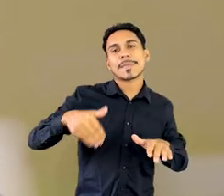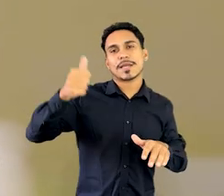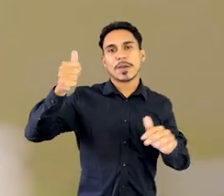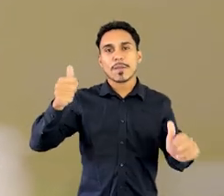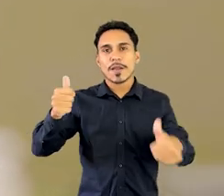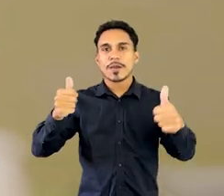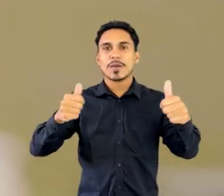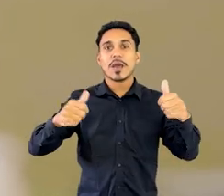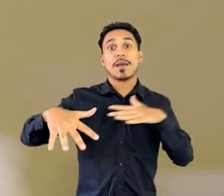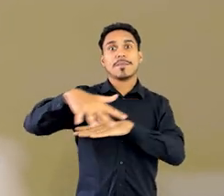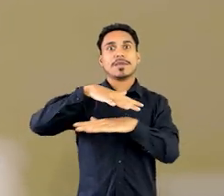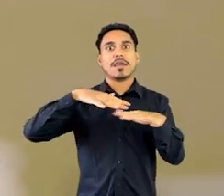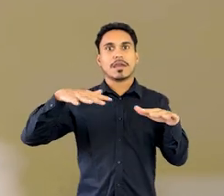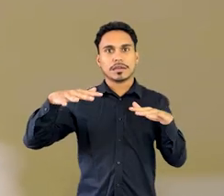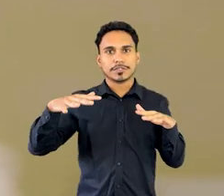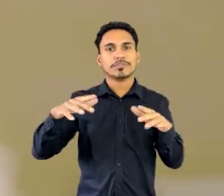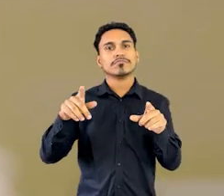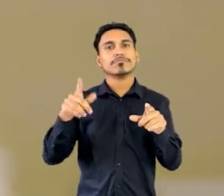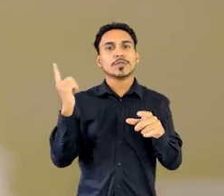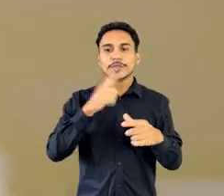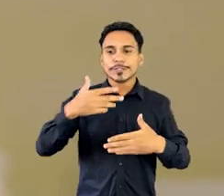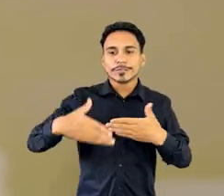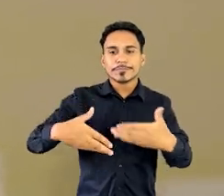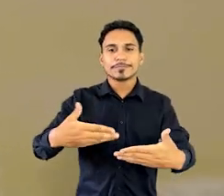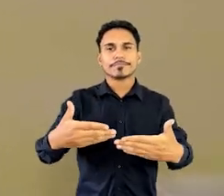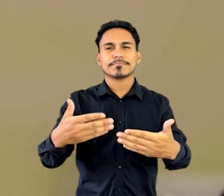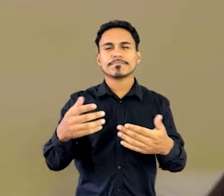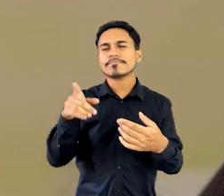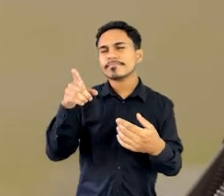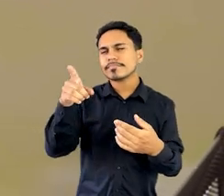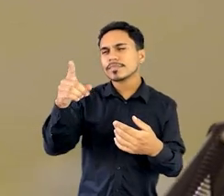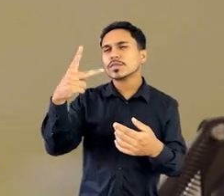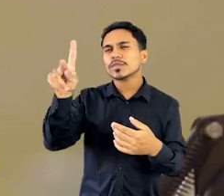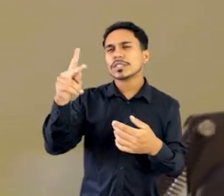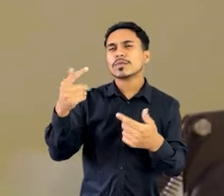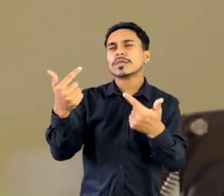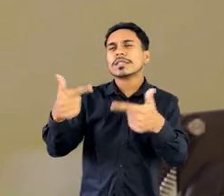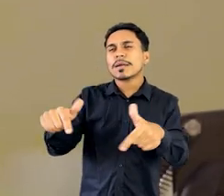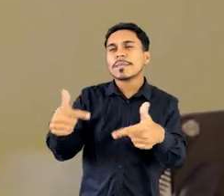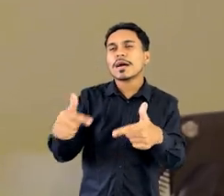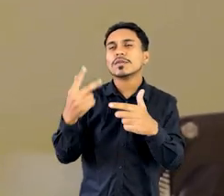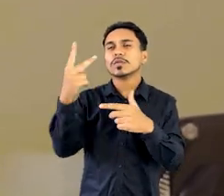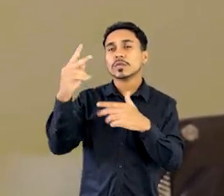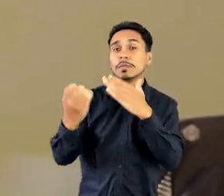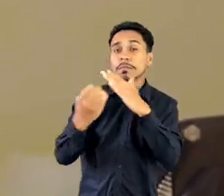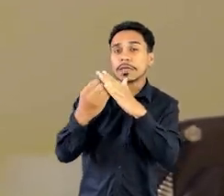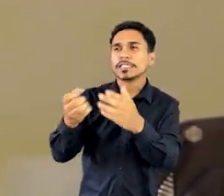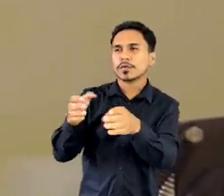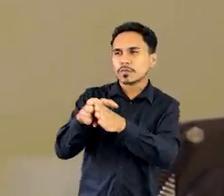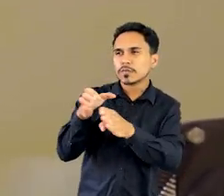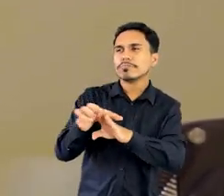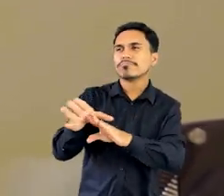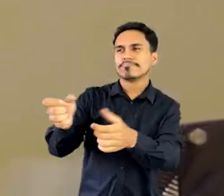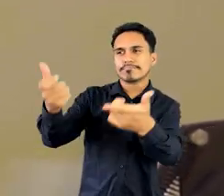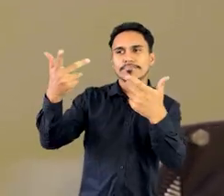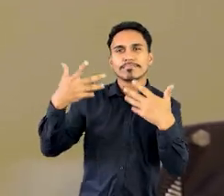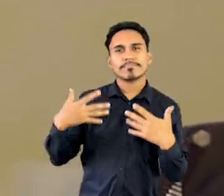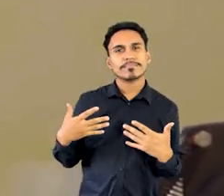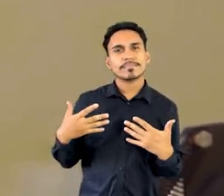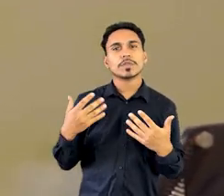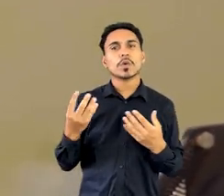seja esteja próxima eh de uma realidade de uma sustentabilidade conta pra gente um pouco sobre o trabalho que a dma faz que você